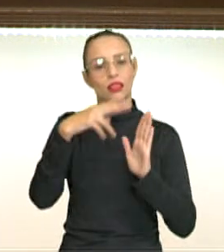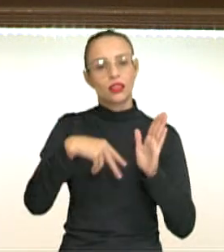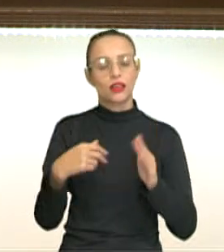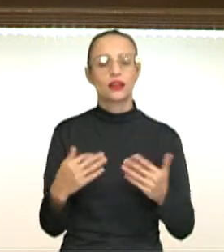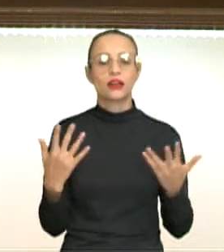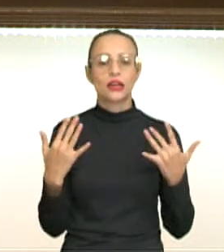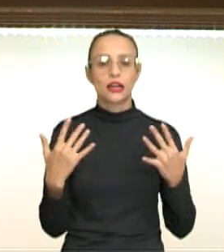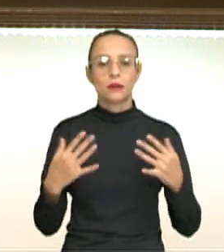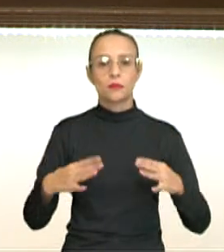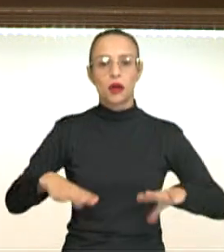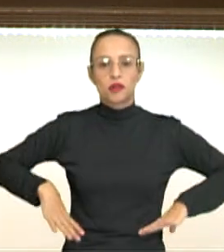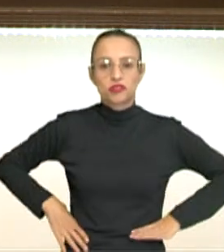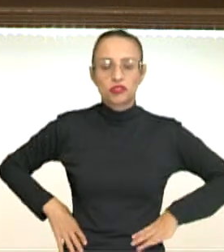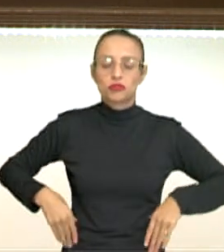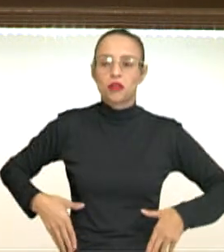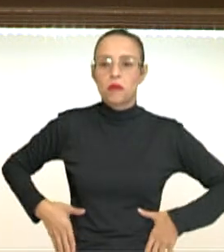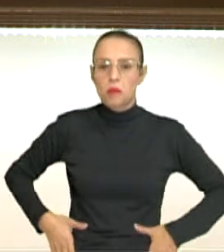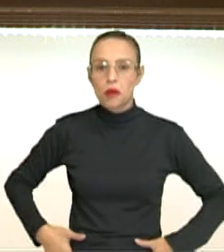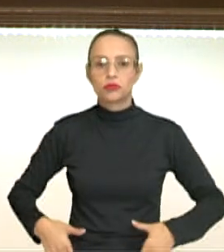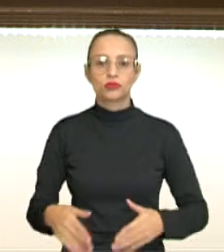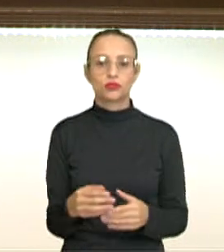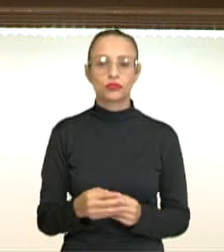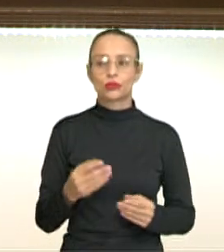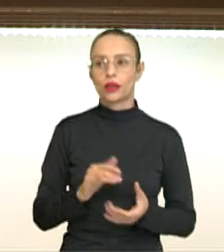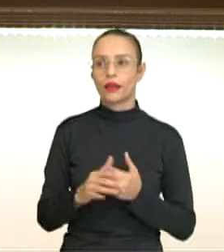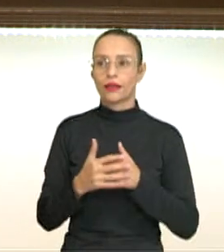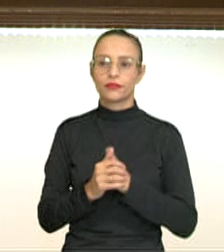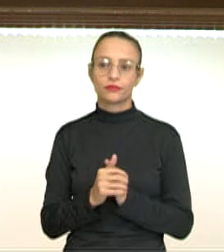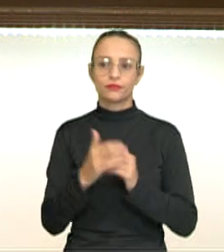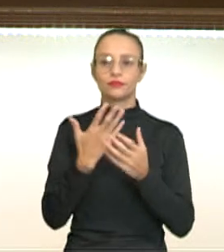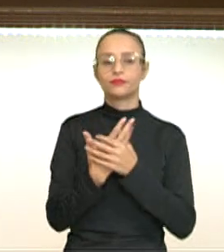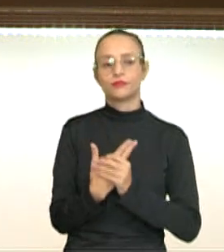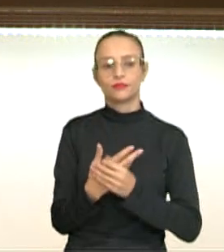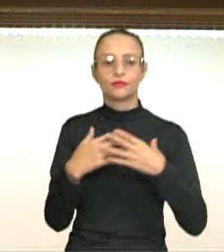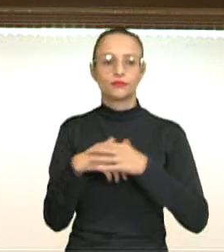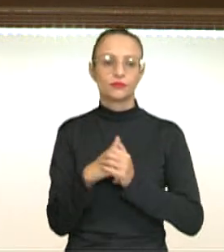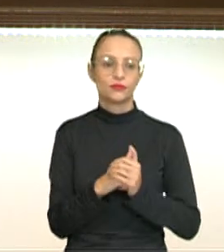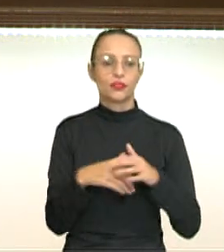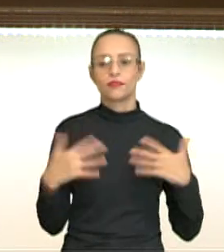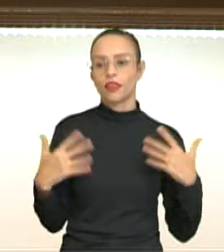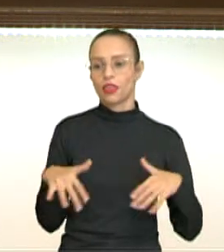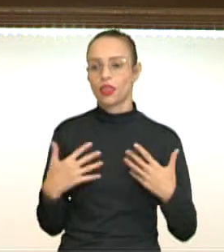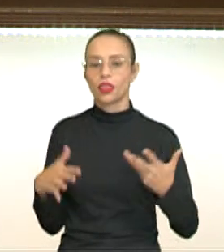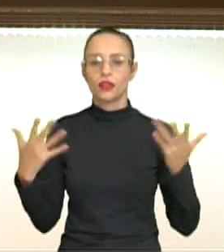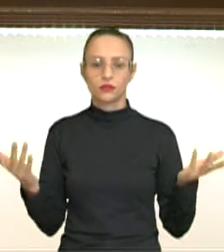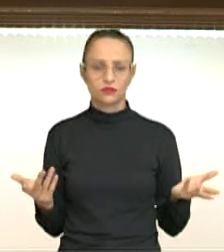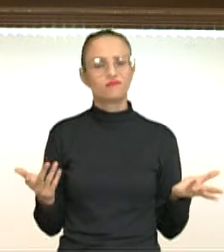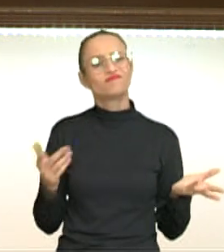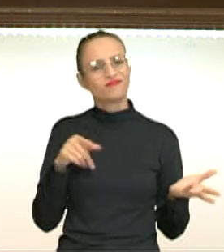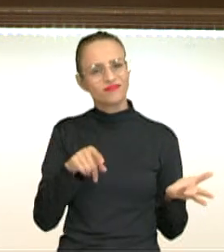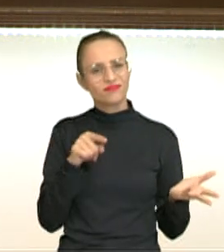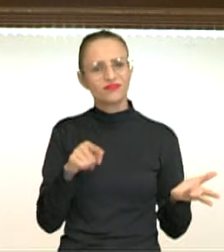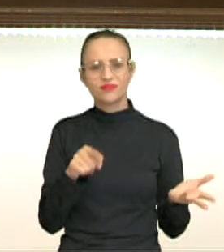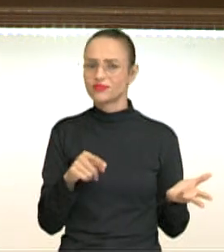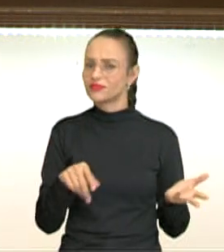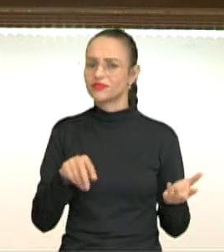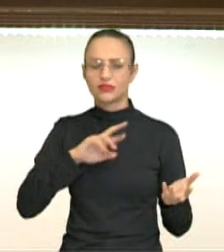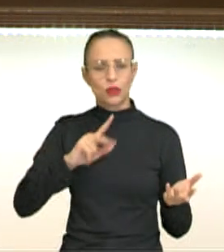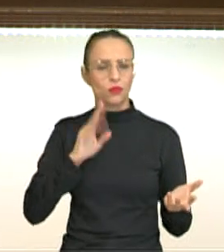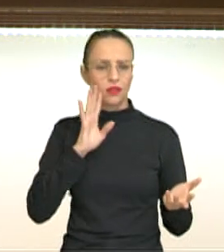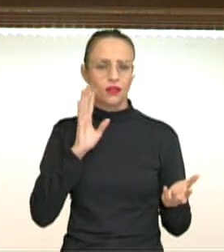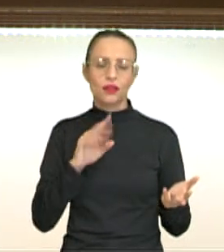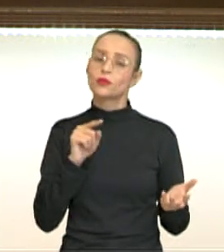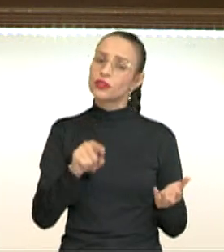mãos na cintura ou no bolso. Tem gente que fica estralando o dedo, que fica chacoalhando mão. Isso são chamados de cacuetes.